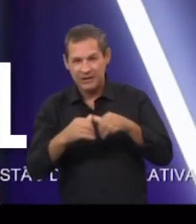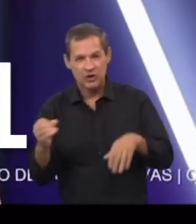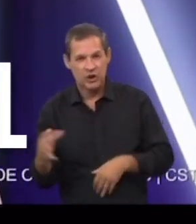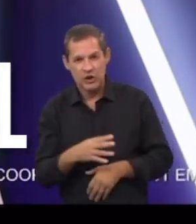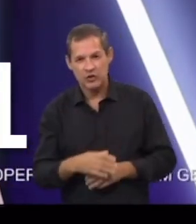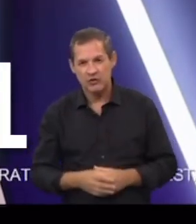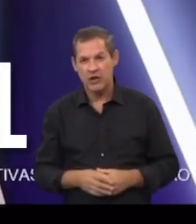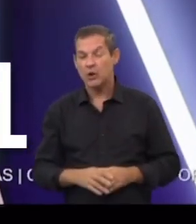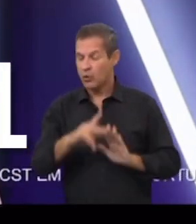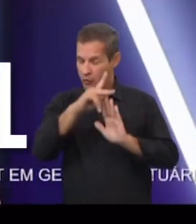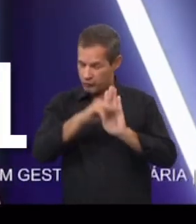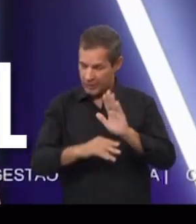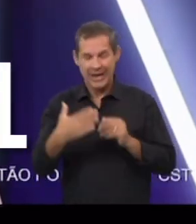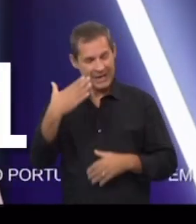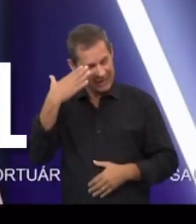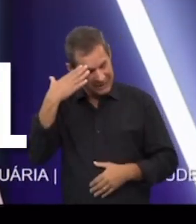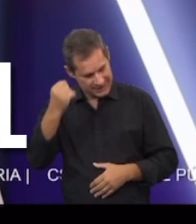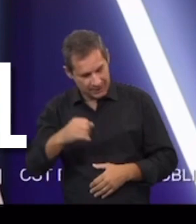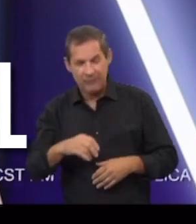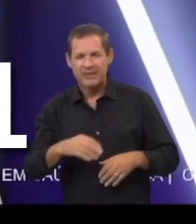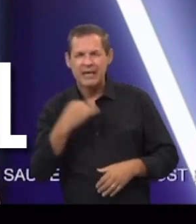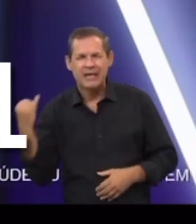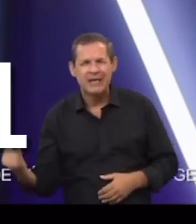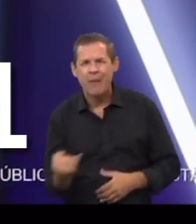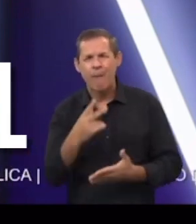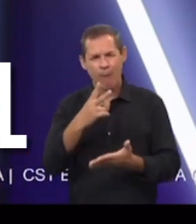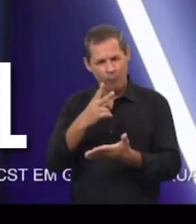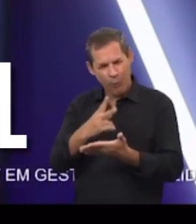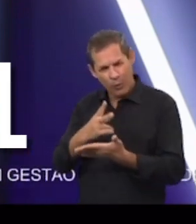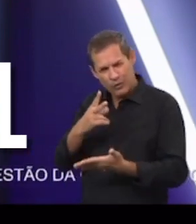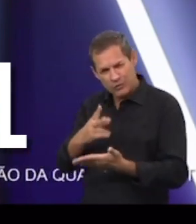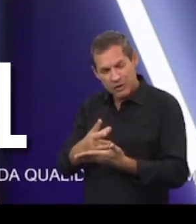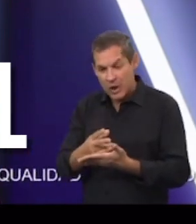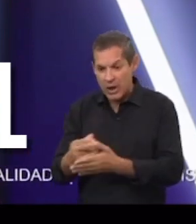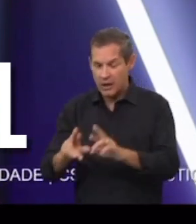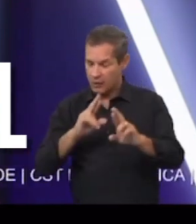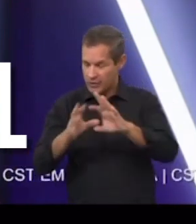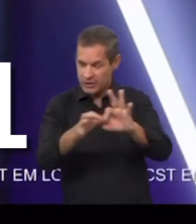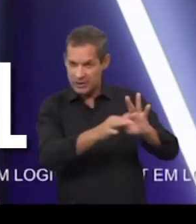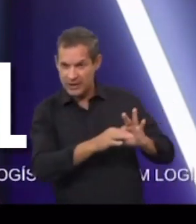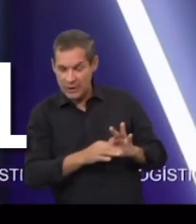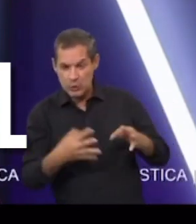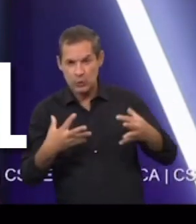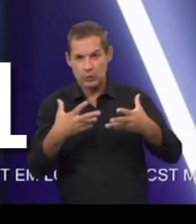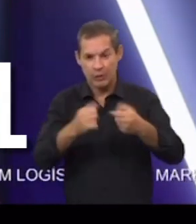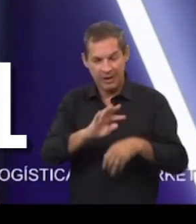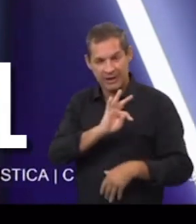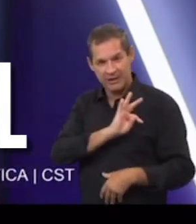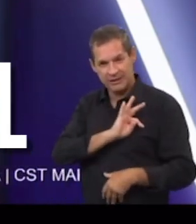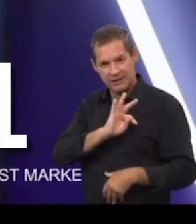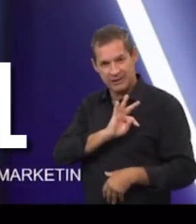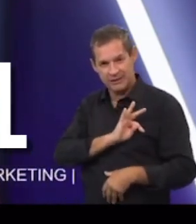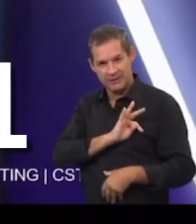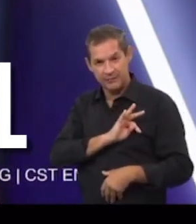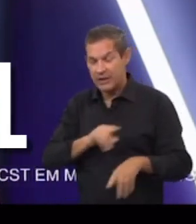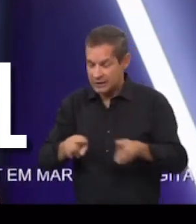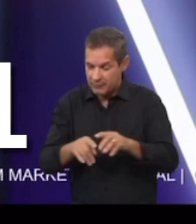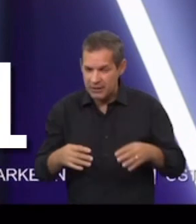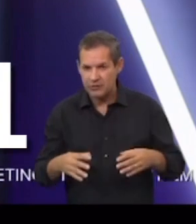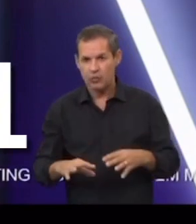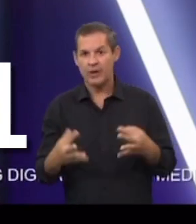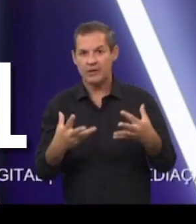nova jornada, saibam que é fundamental conciliar suas habilidades técnicas com